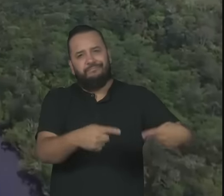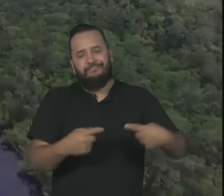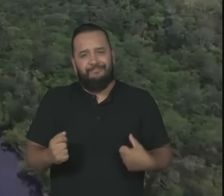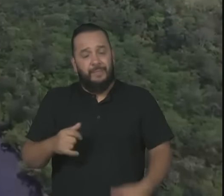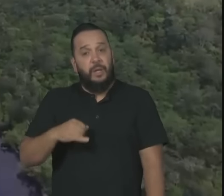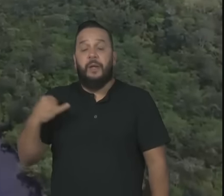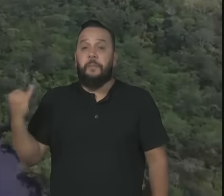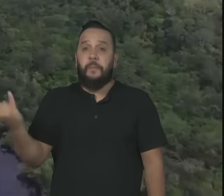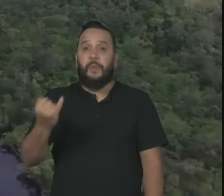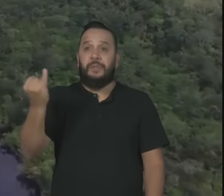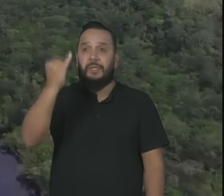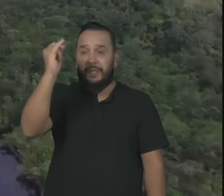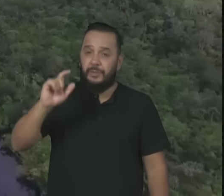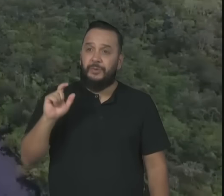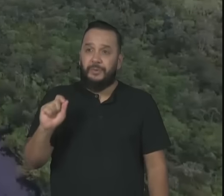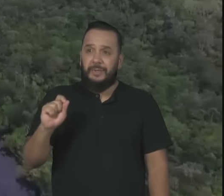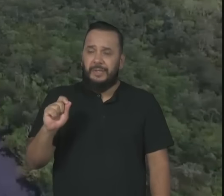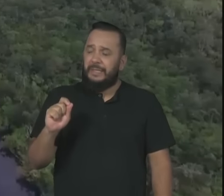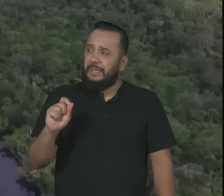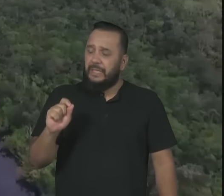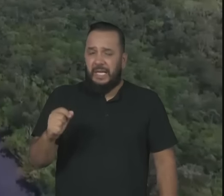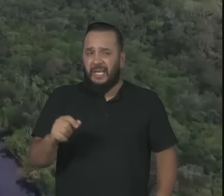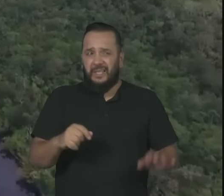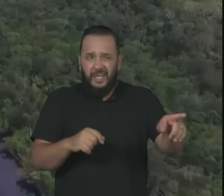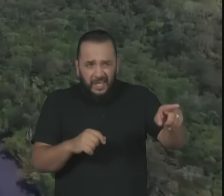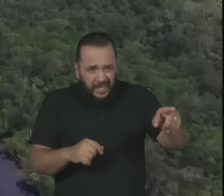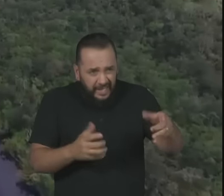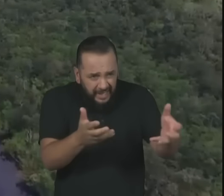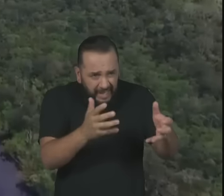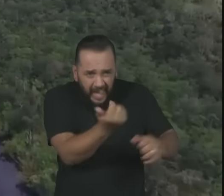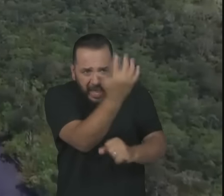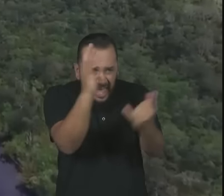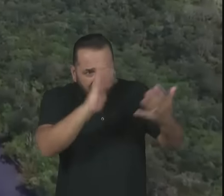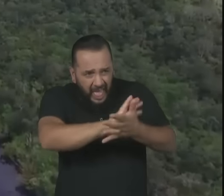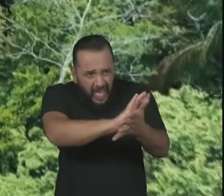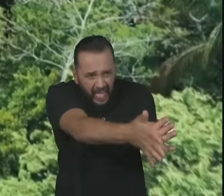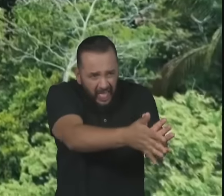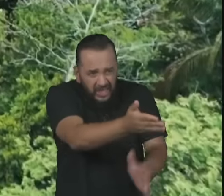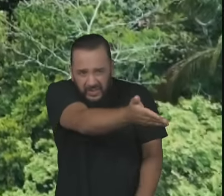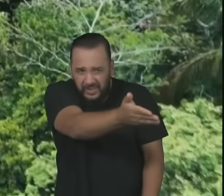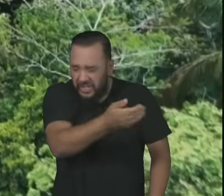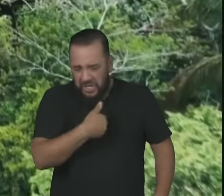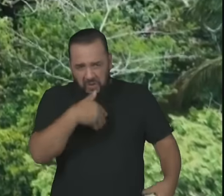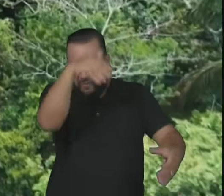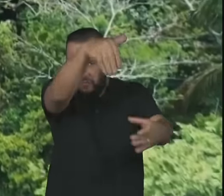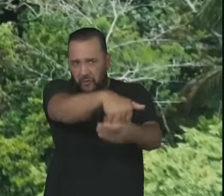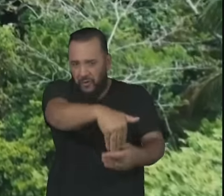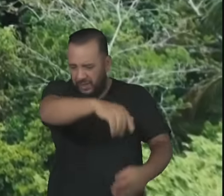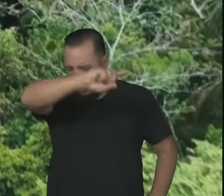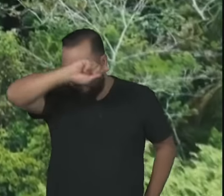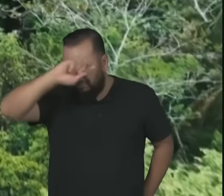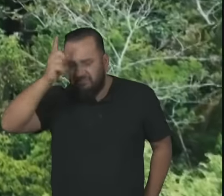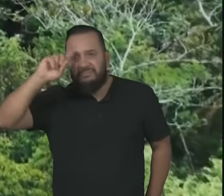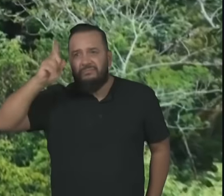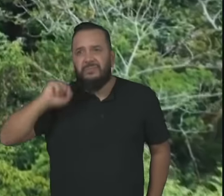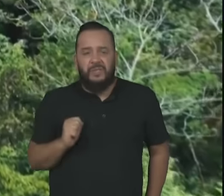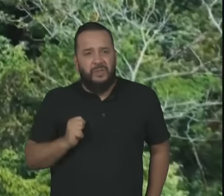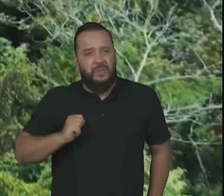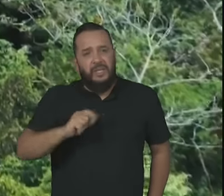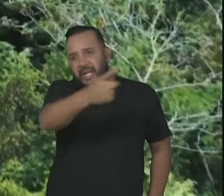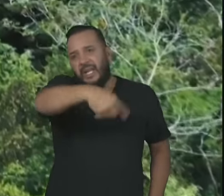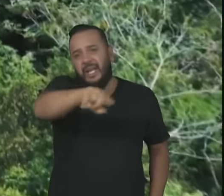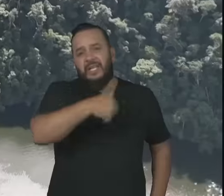eleitor considere, eu não vou votar em alguém que em 100% das votações só foi contra o